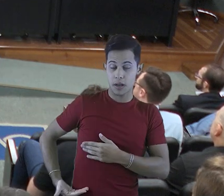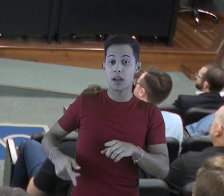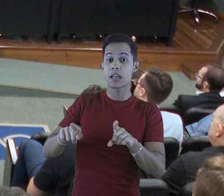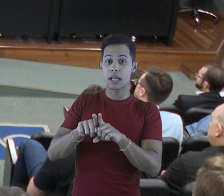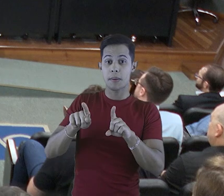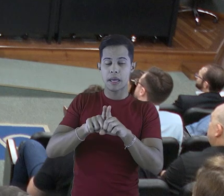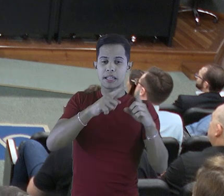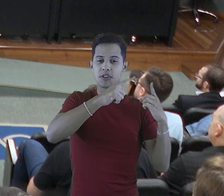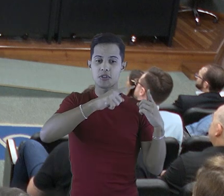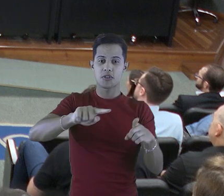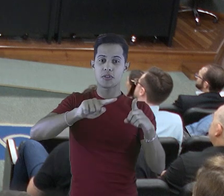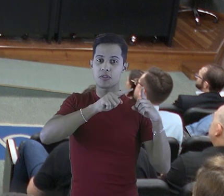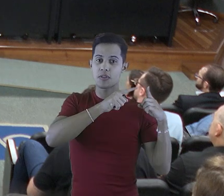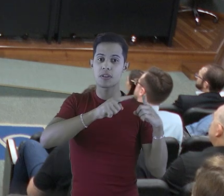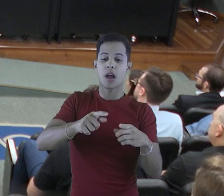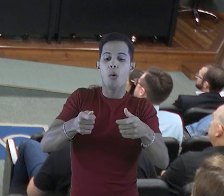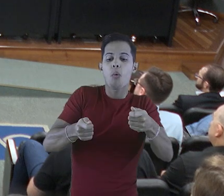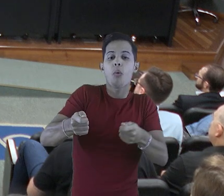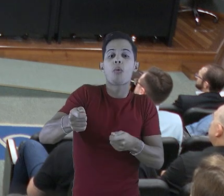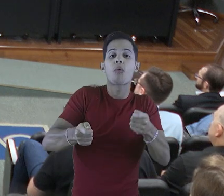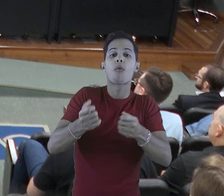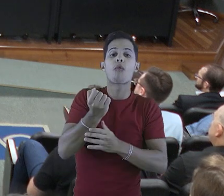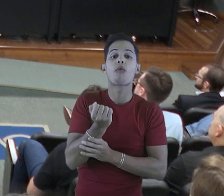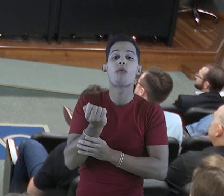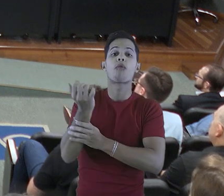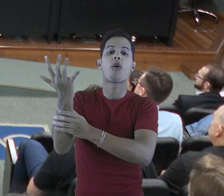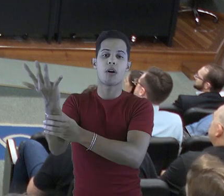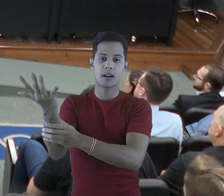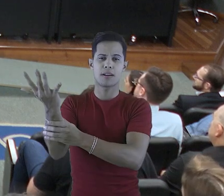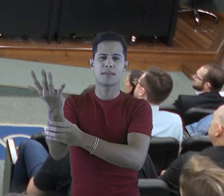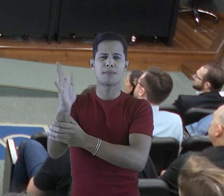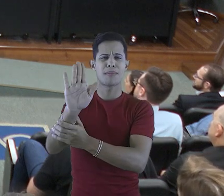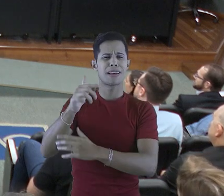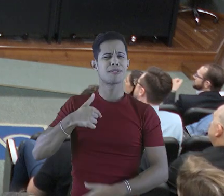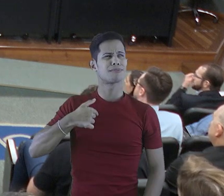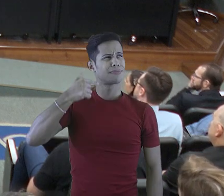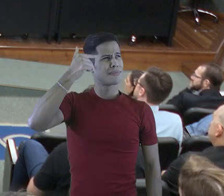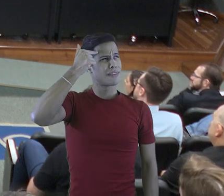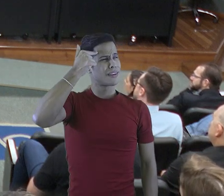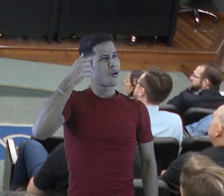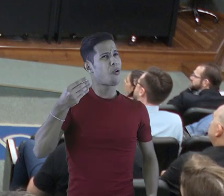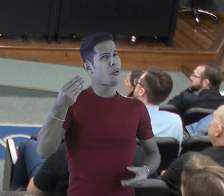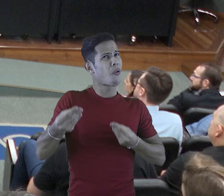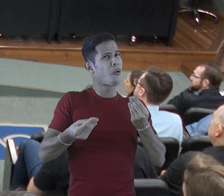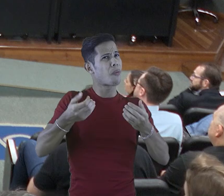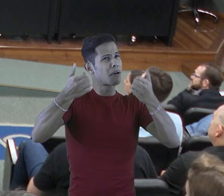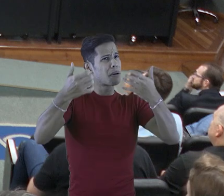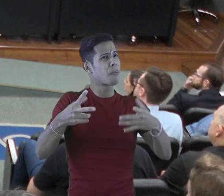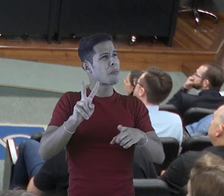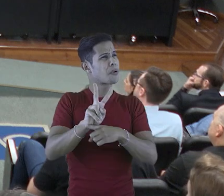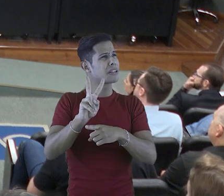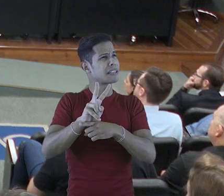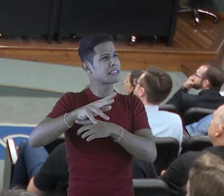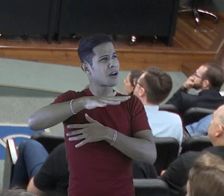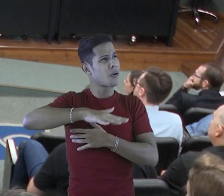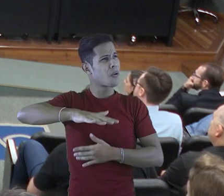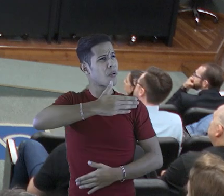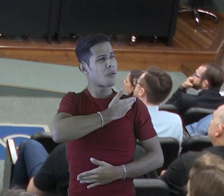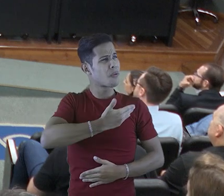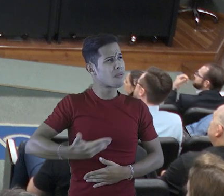externo. Eu falei, o eu vou falar com o TCU sobre desafios de proteção de dados no setor público?